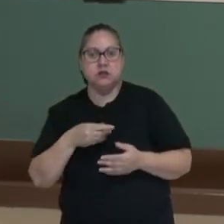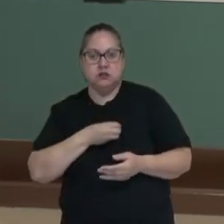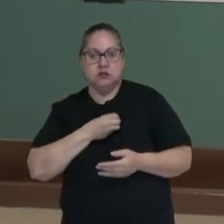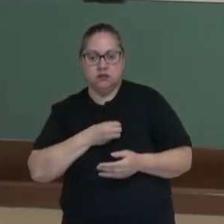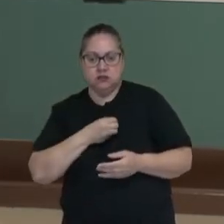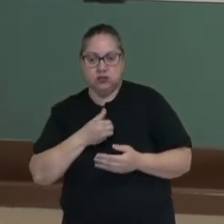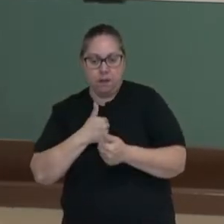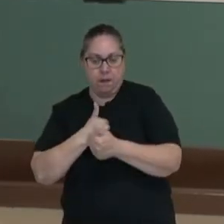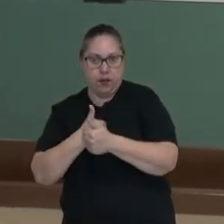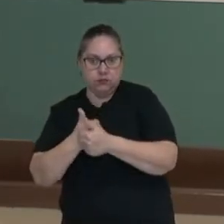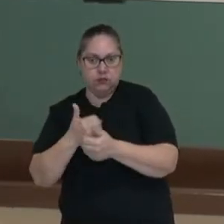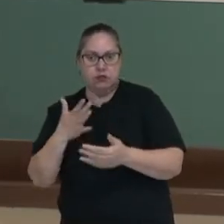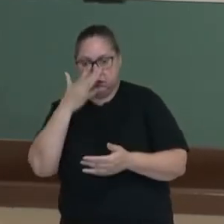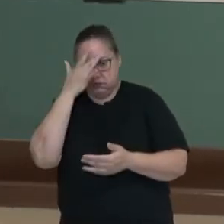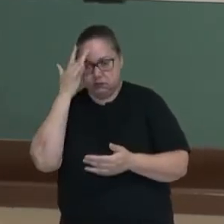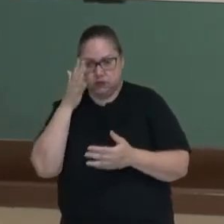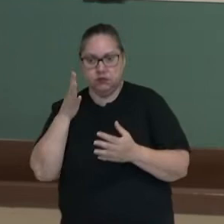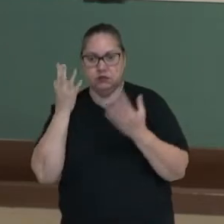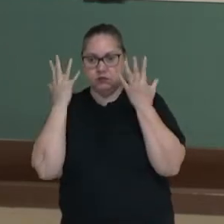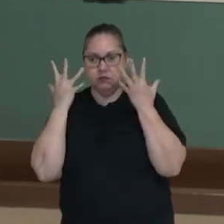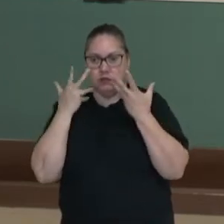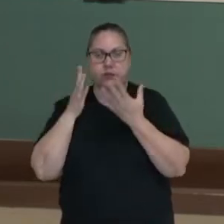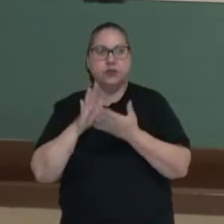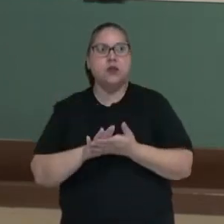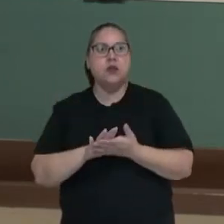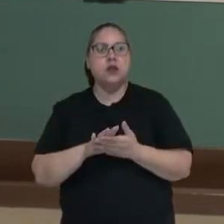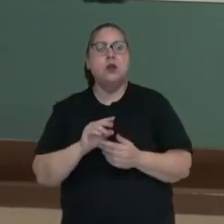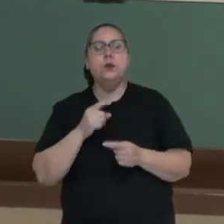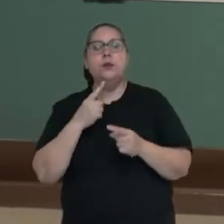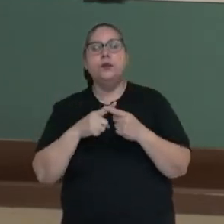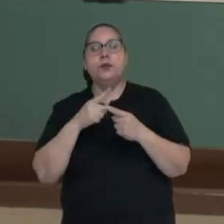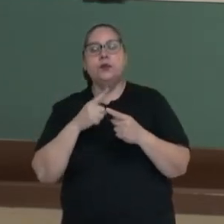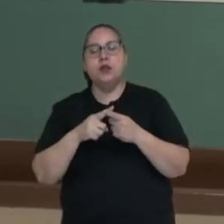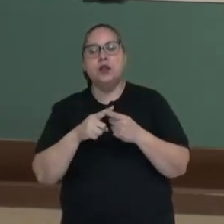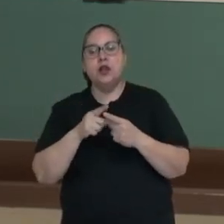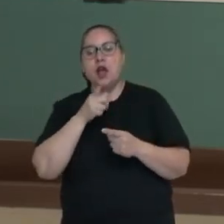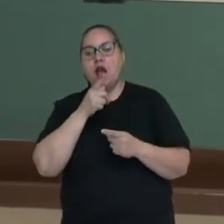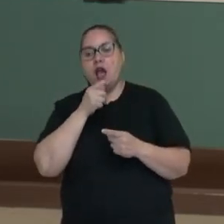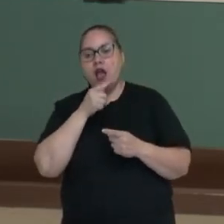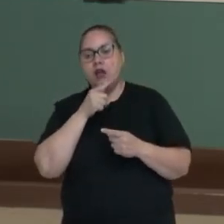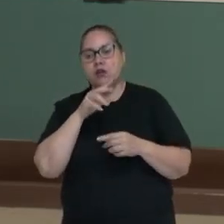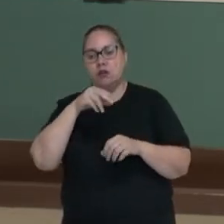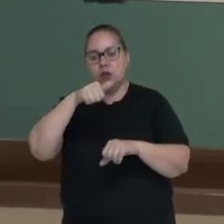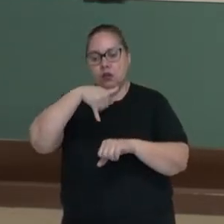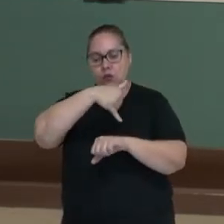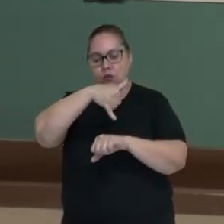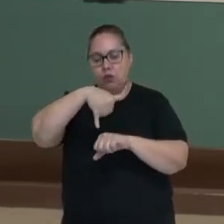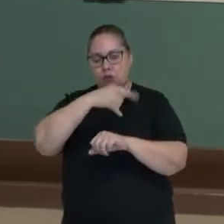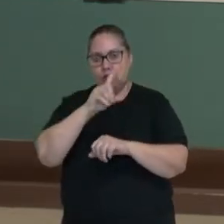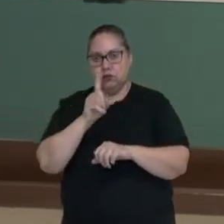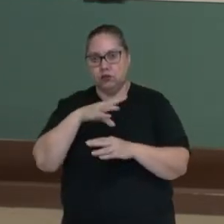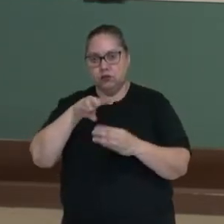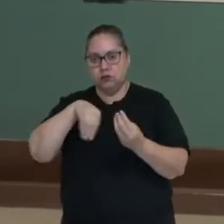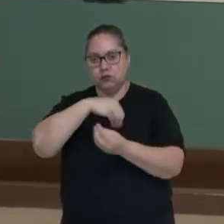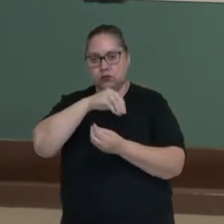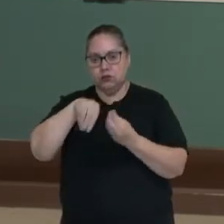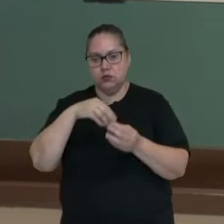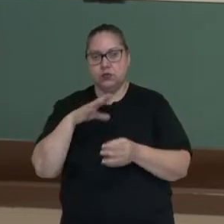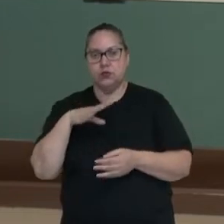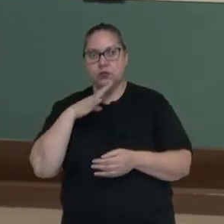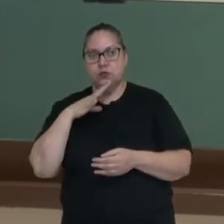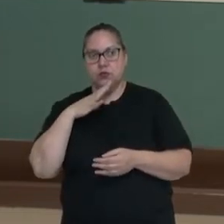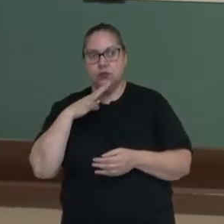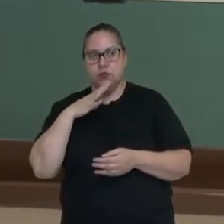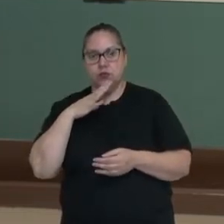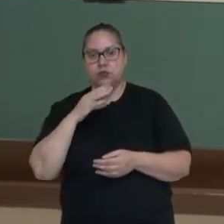na proximidade. Ponto. Por que a água e o óleo não se misturam? Nós conhecemos uma propriedade